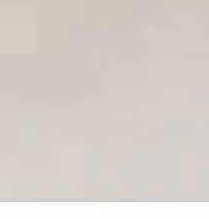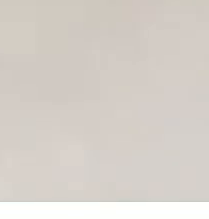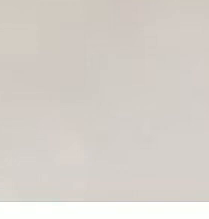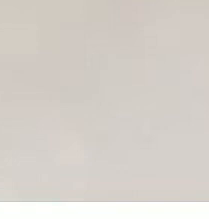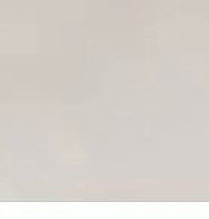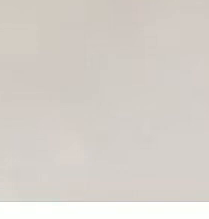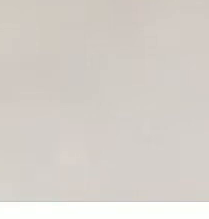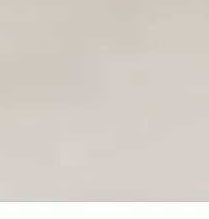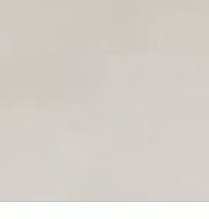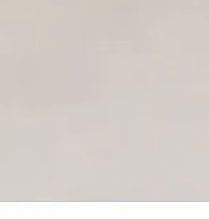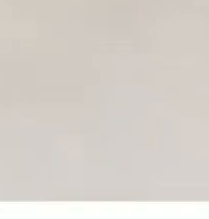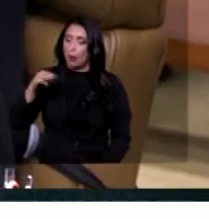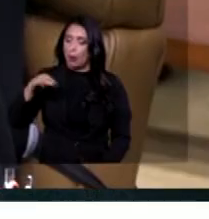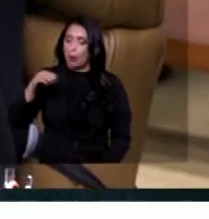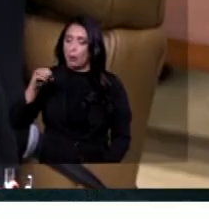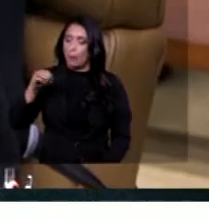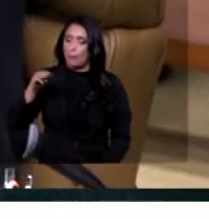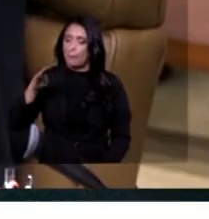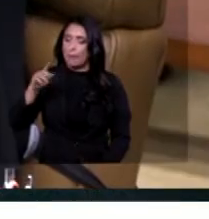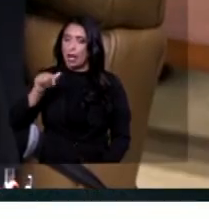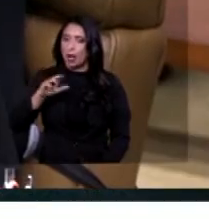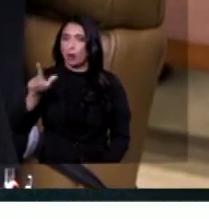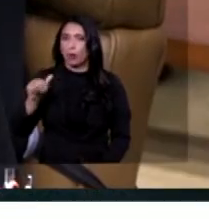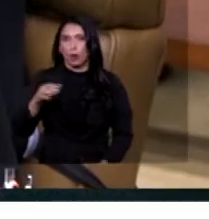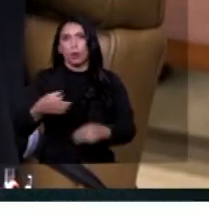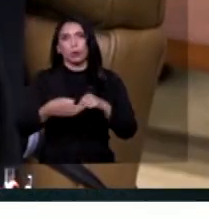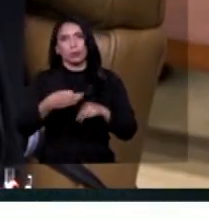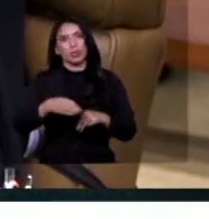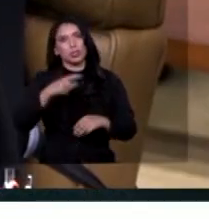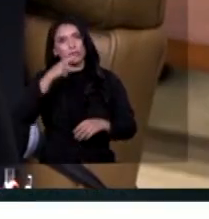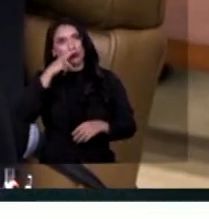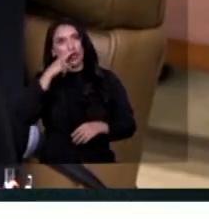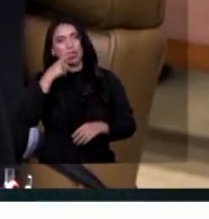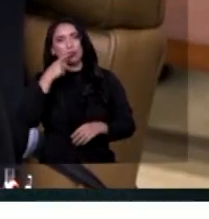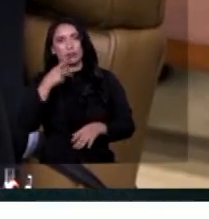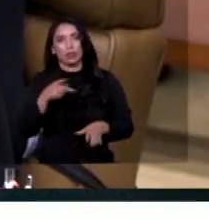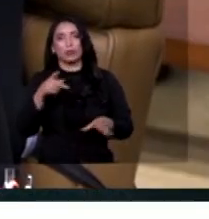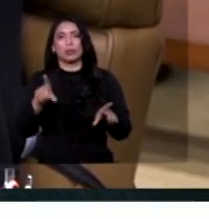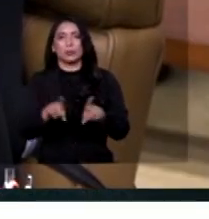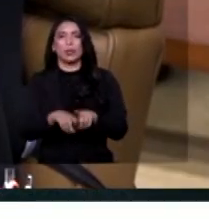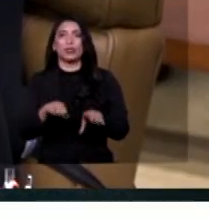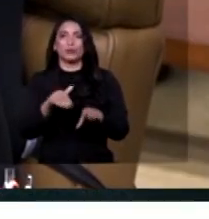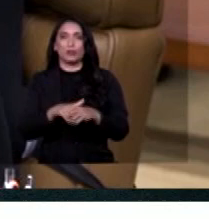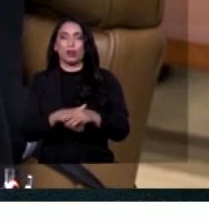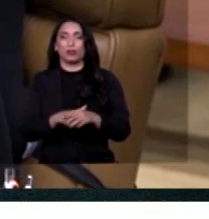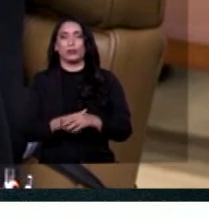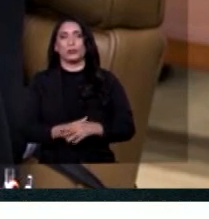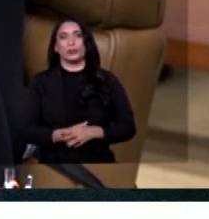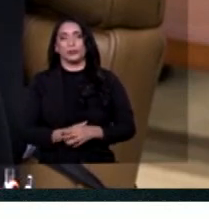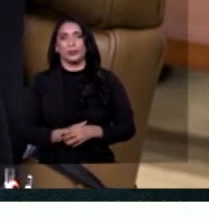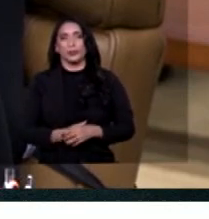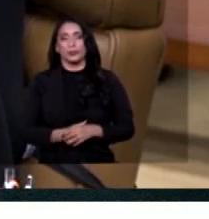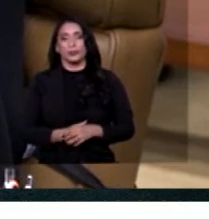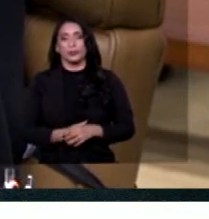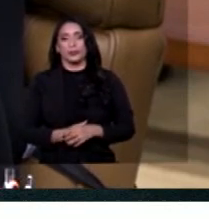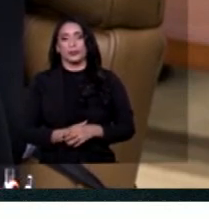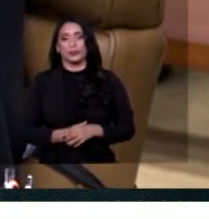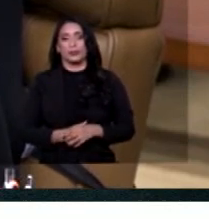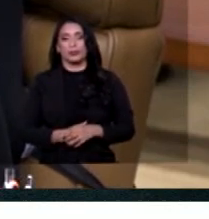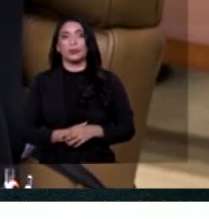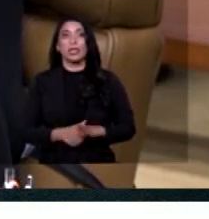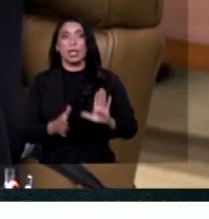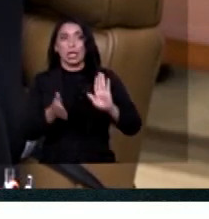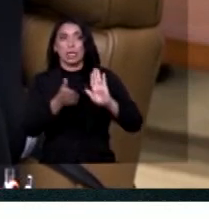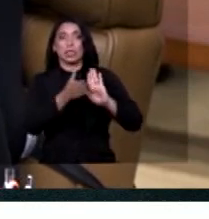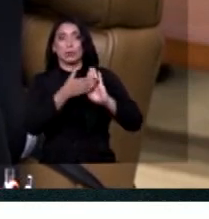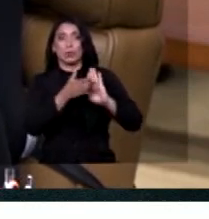foi aberta pelo ministro Alexandre Moraes, quando ele, vamos dizer, de alguma forma, ele condiciona, ele